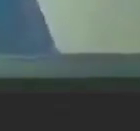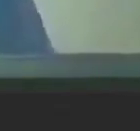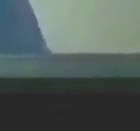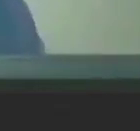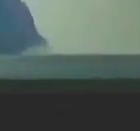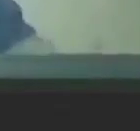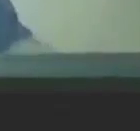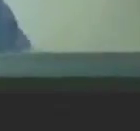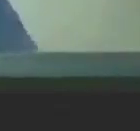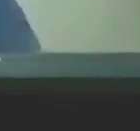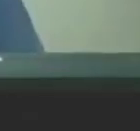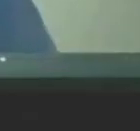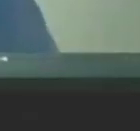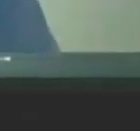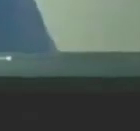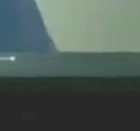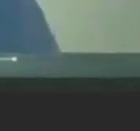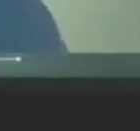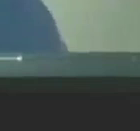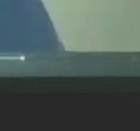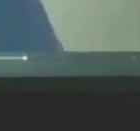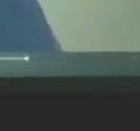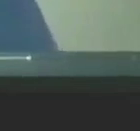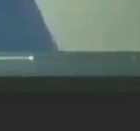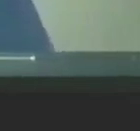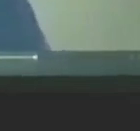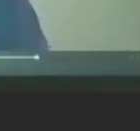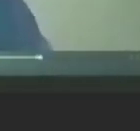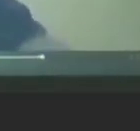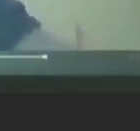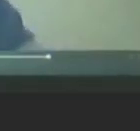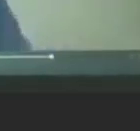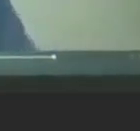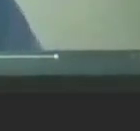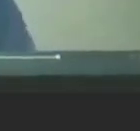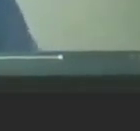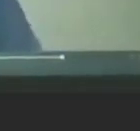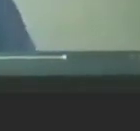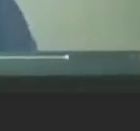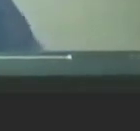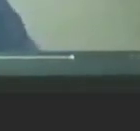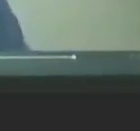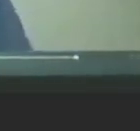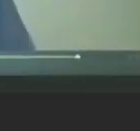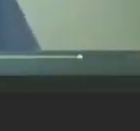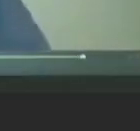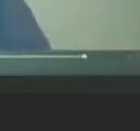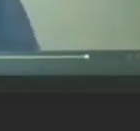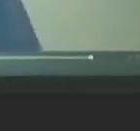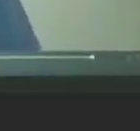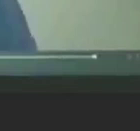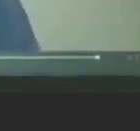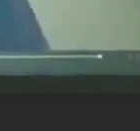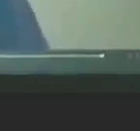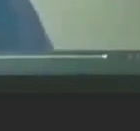agradecemos pelas nossas crianças, pelo bairro. Isso é o mais importante, fazer pelas nossas crianças, trabalhar pela nossa educação e